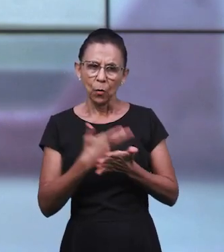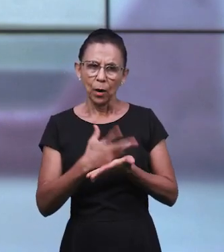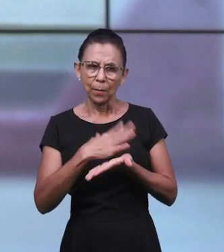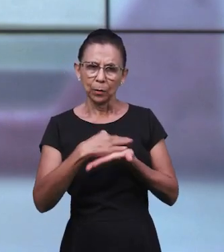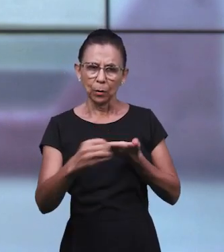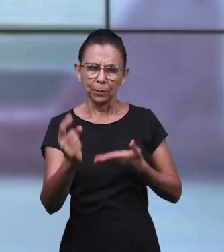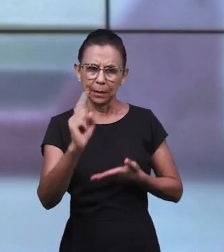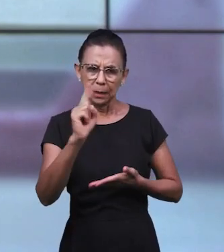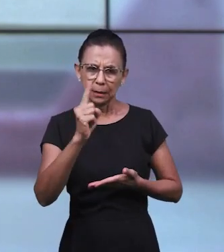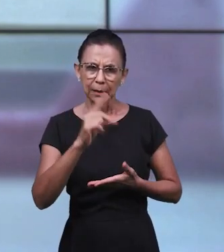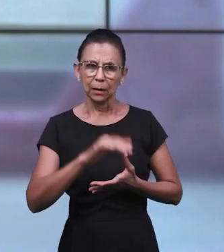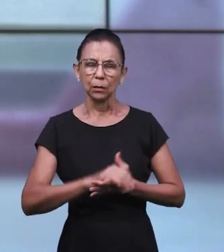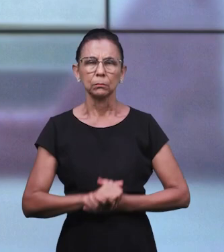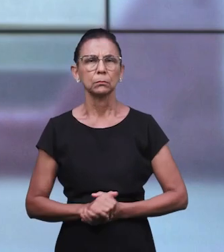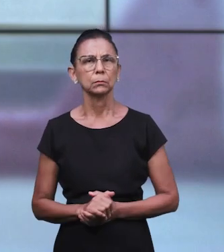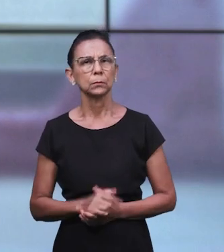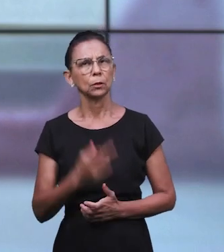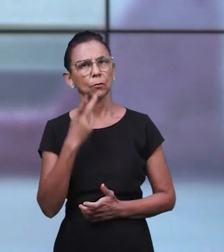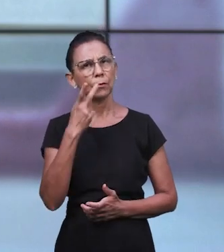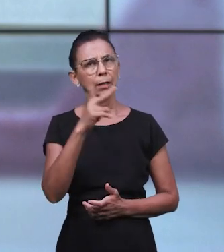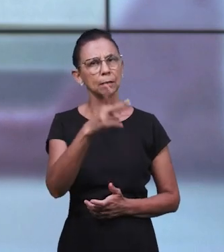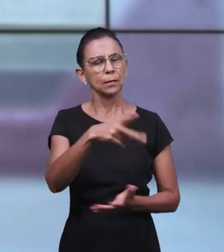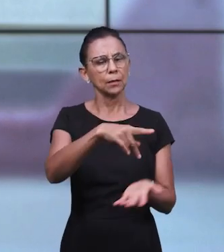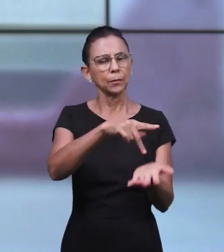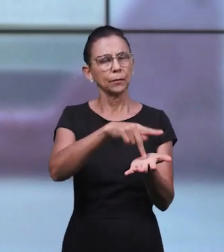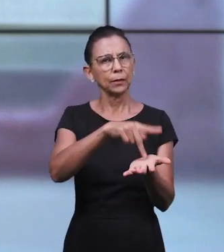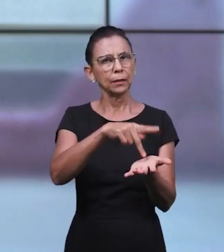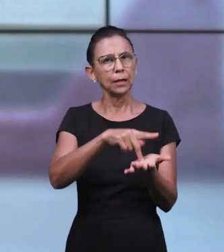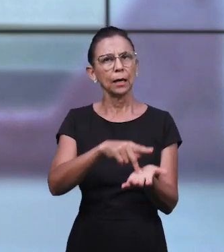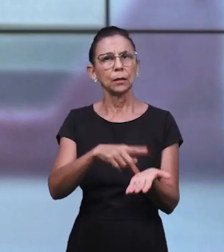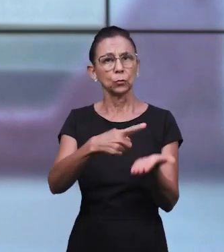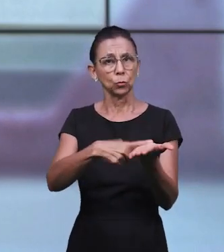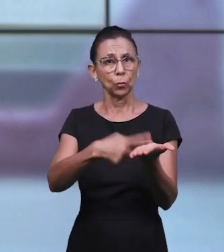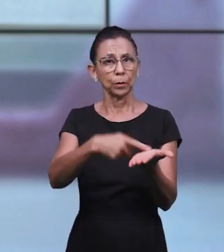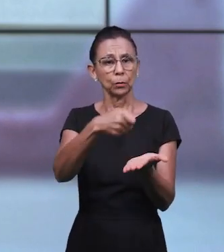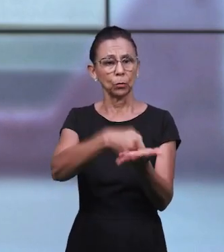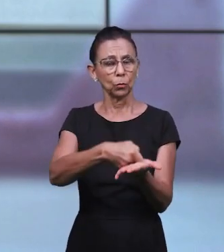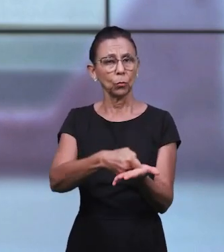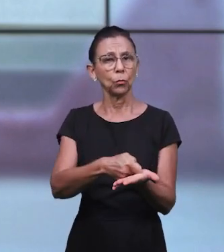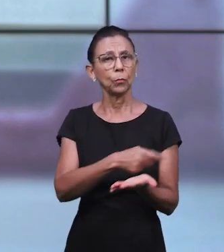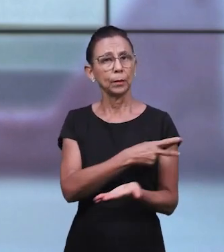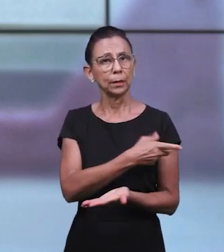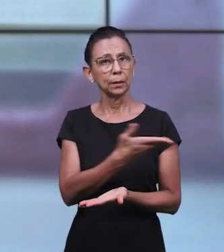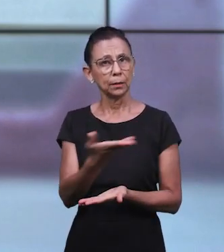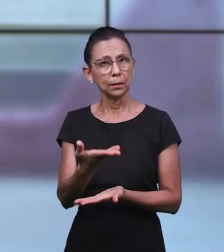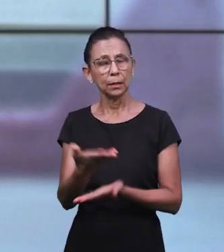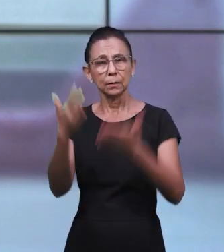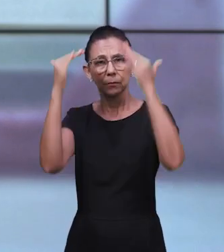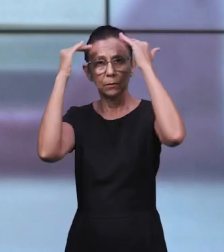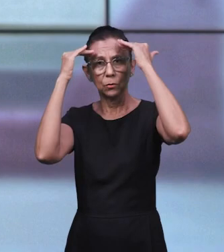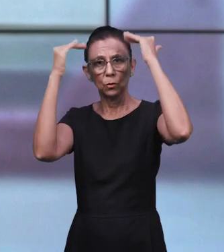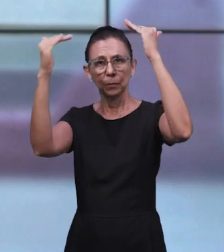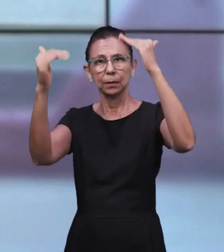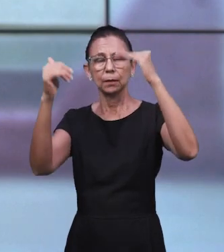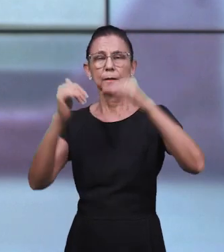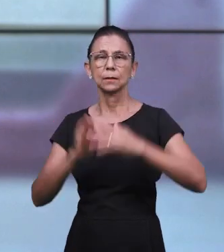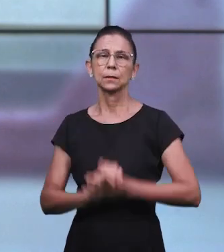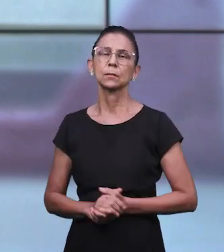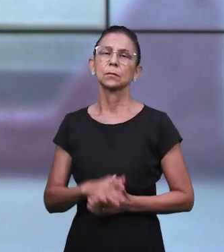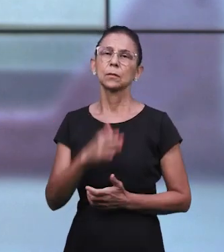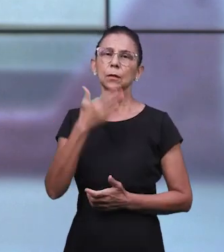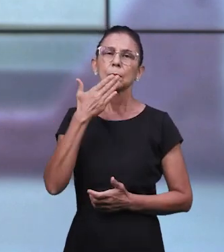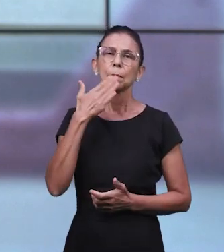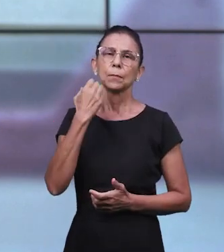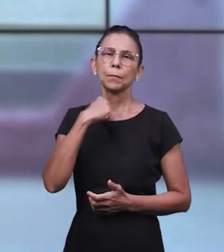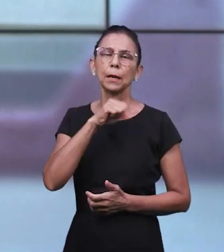filhos, não conte mentiras, cumpra o que combinou e eles obedecerão e respeitarão a sua autoridade como pai e